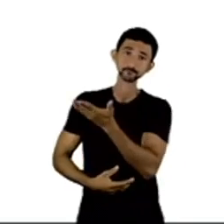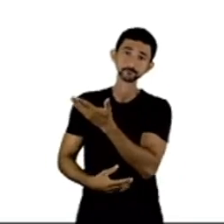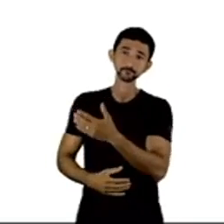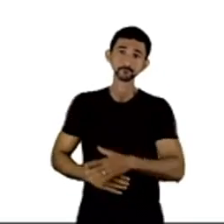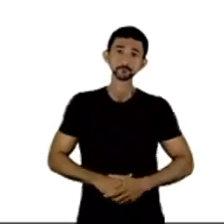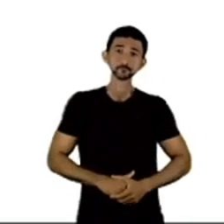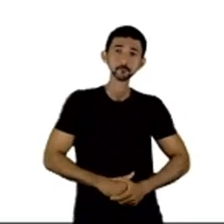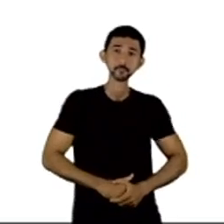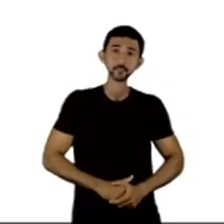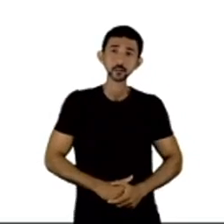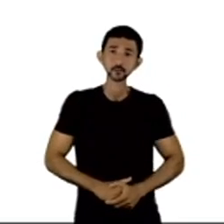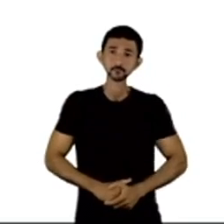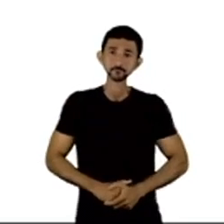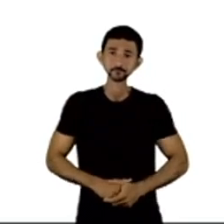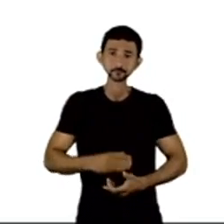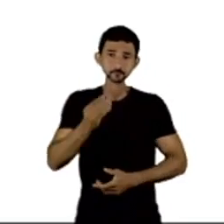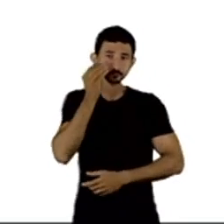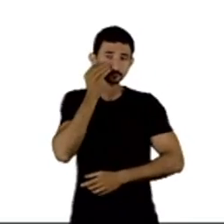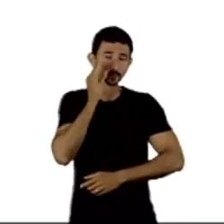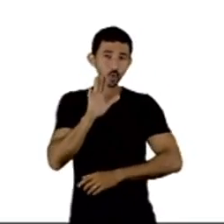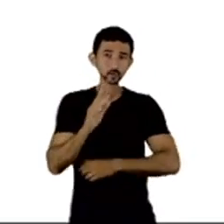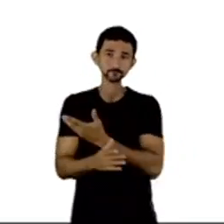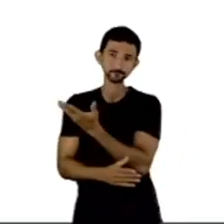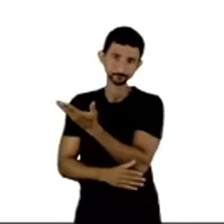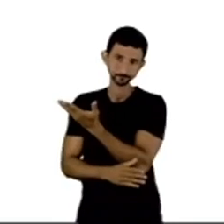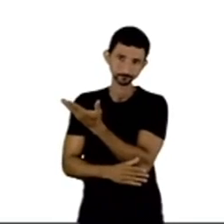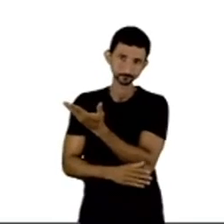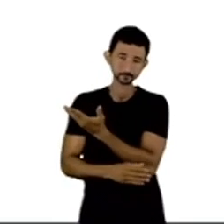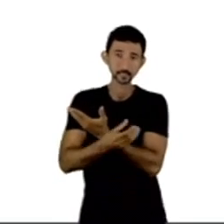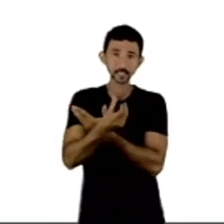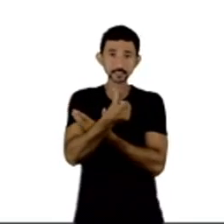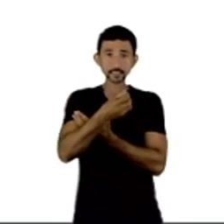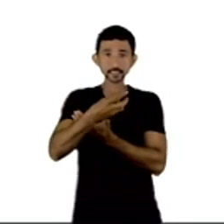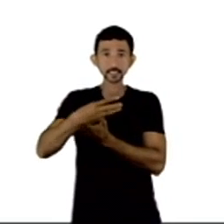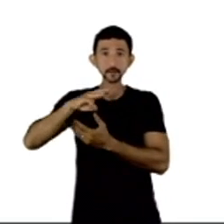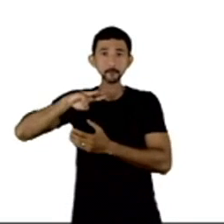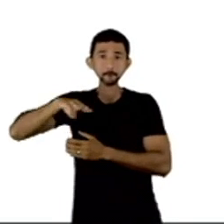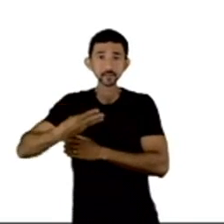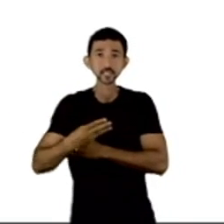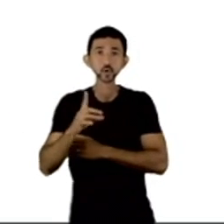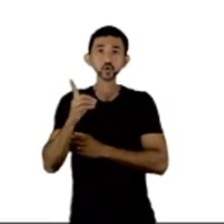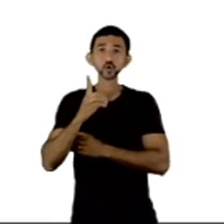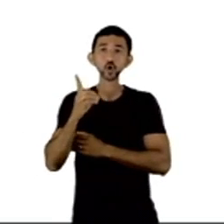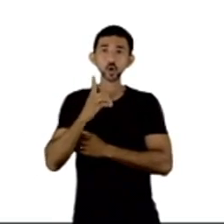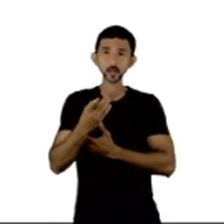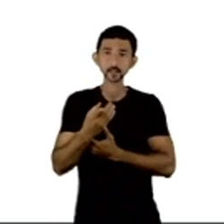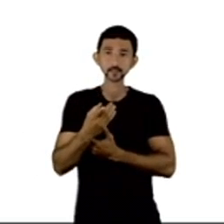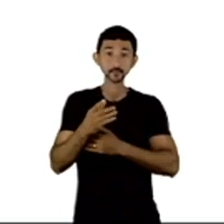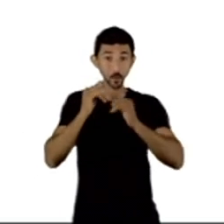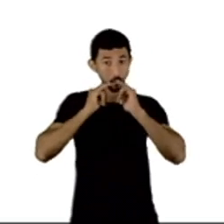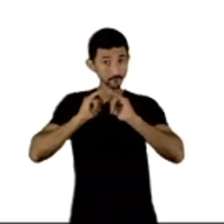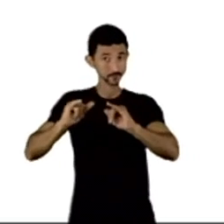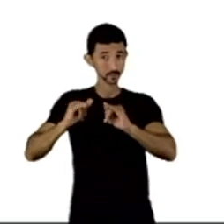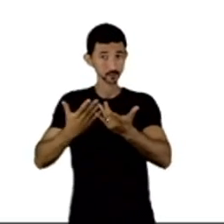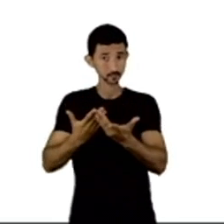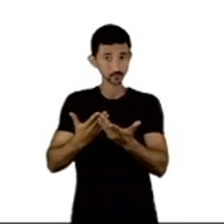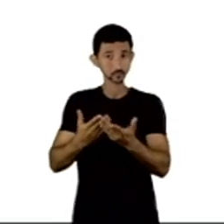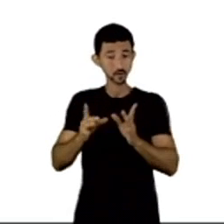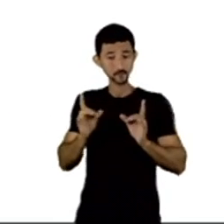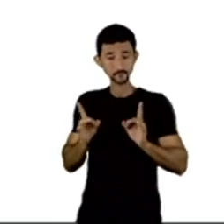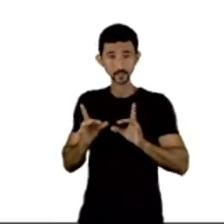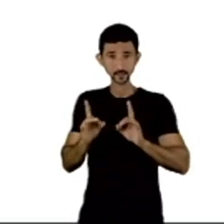comigo? Observa, por exemplo, que quando ele diz 63 milhões de dólares, é um aviso,